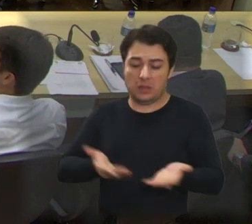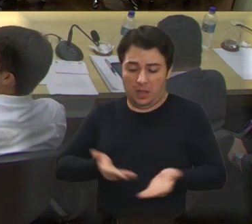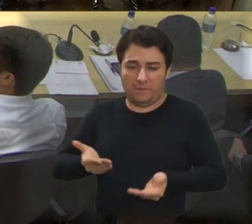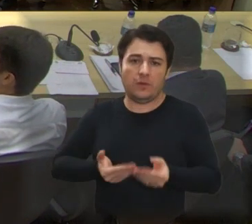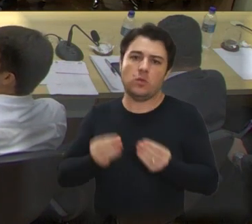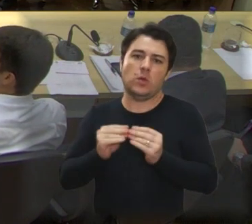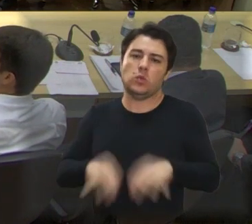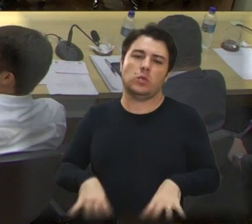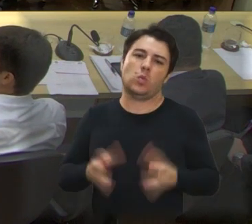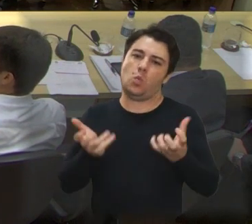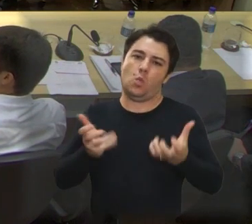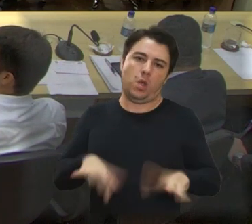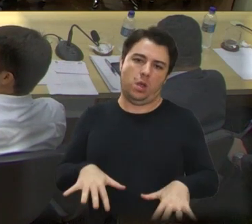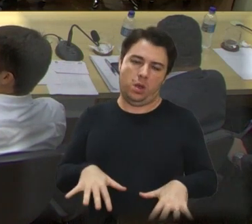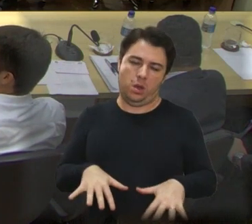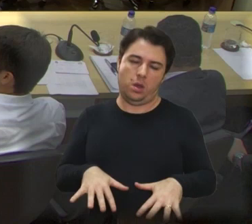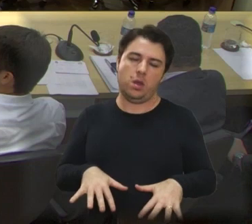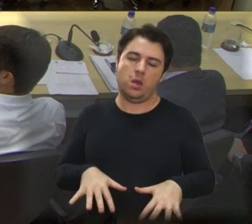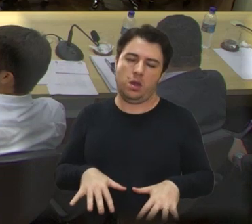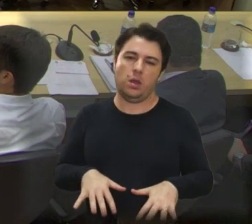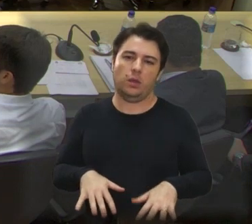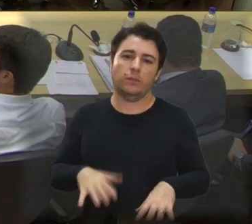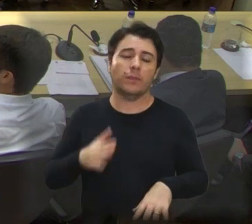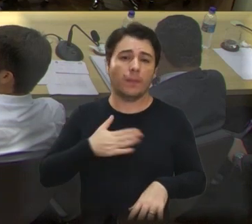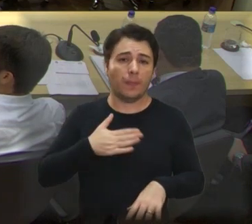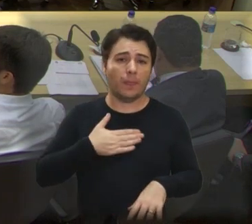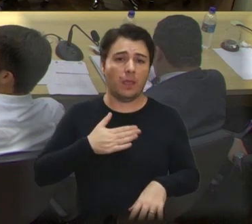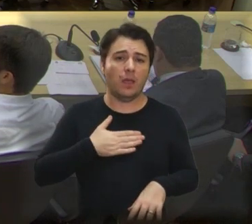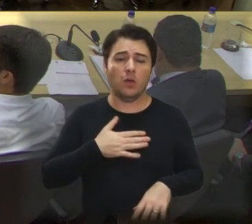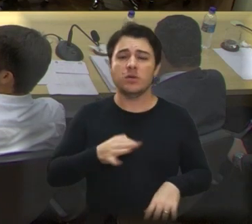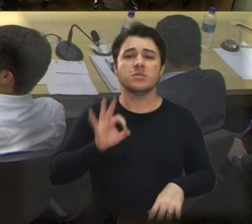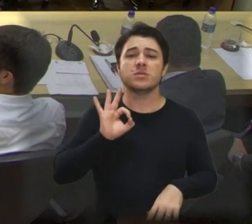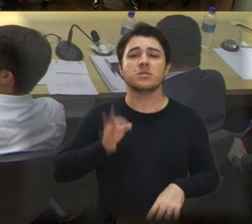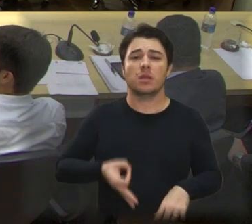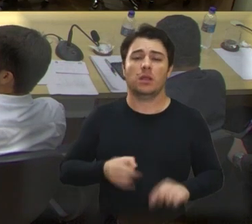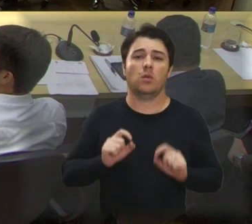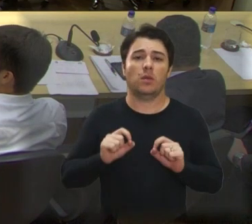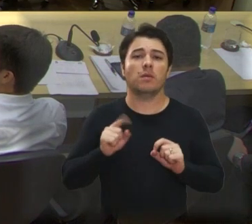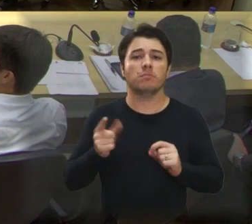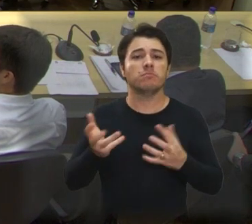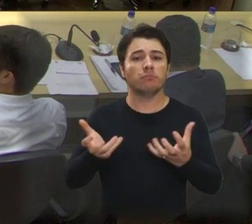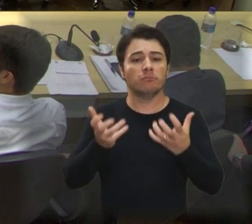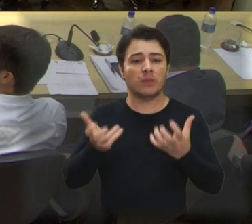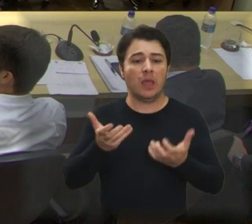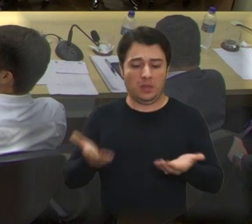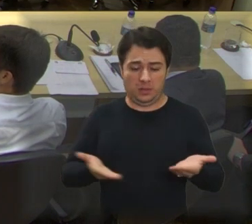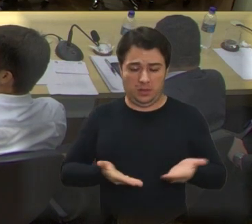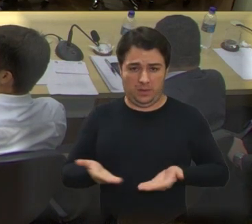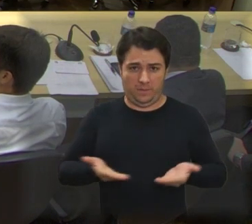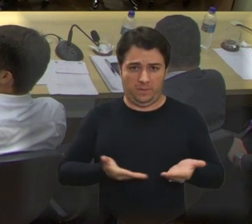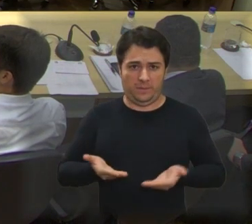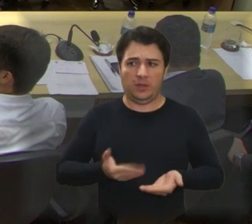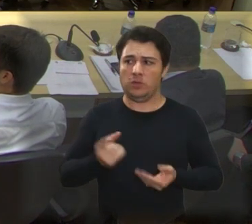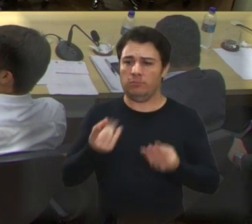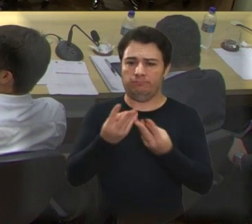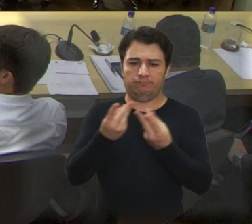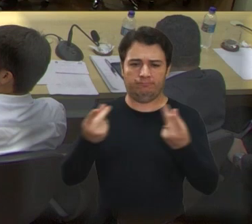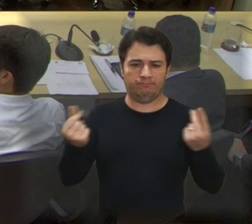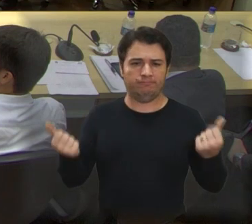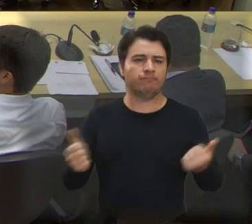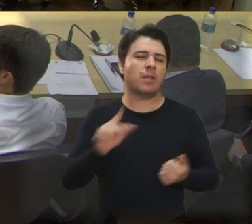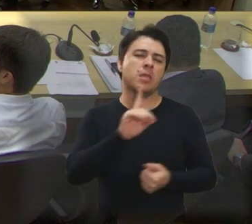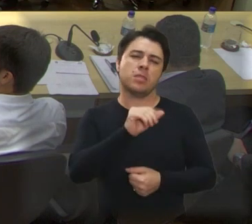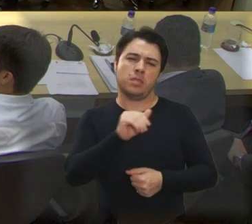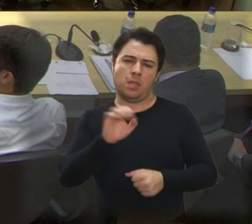prejudicar o menos possível o serviço né Tem certeza que se busca um serviço de excelência Assim como nós gostamos da água município